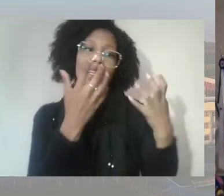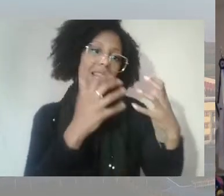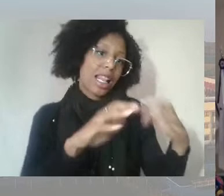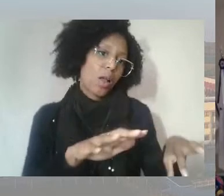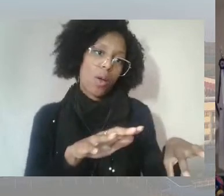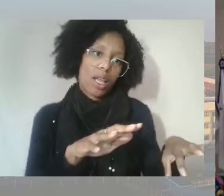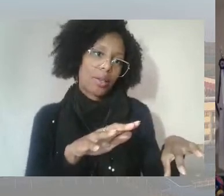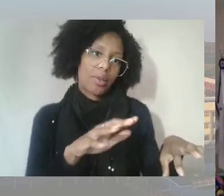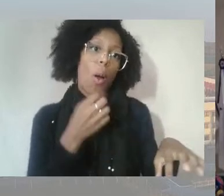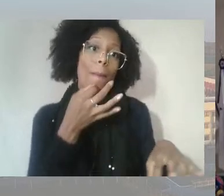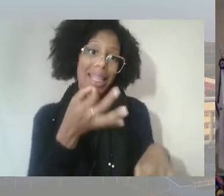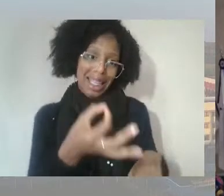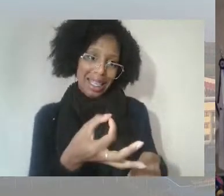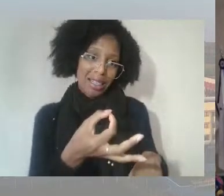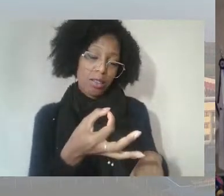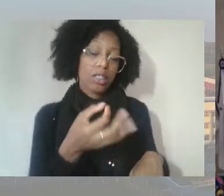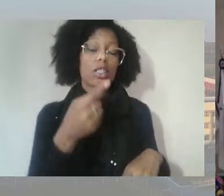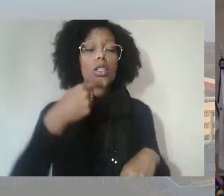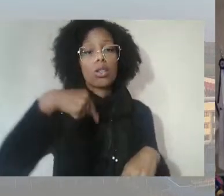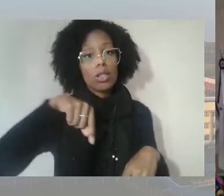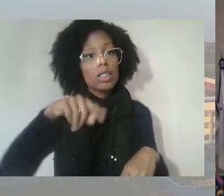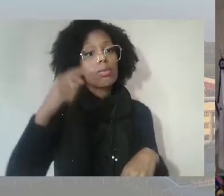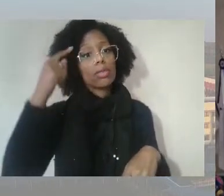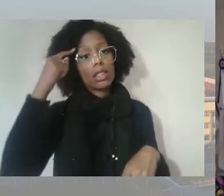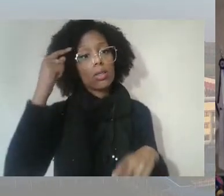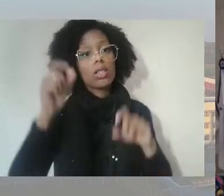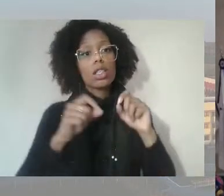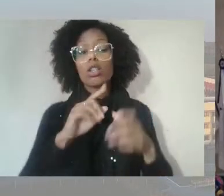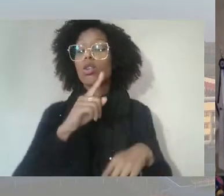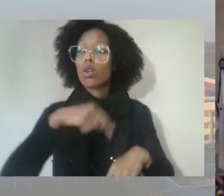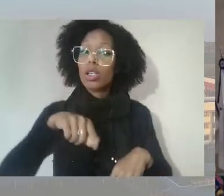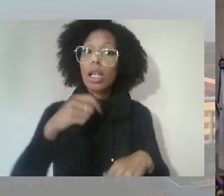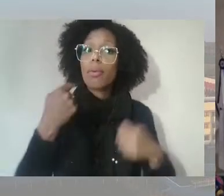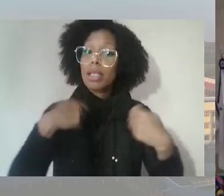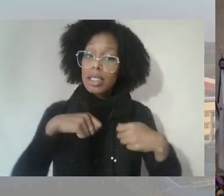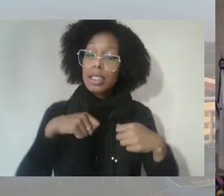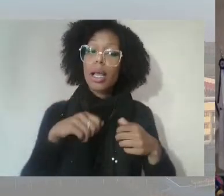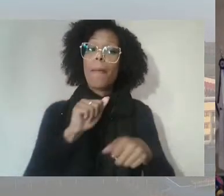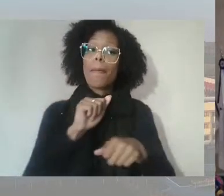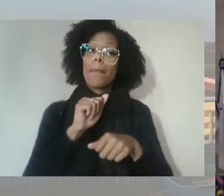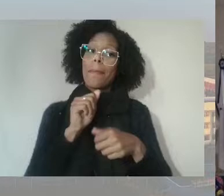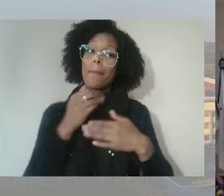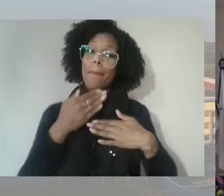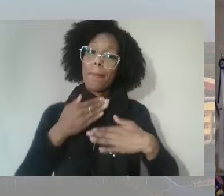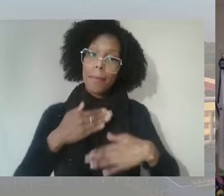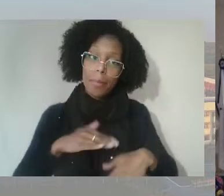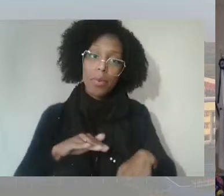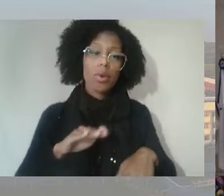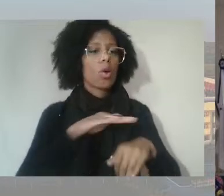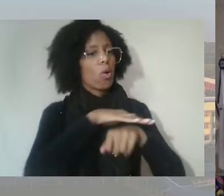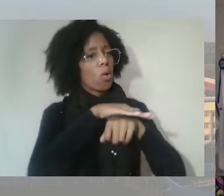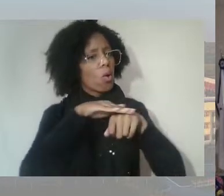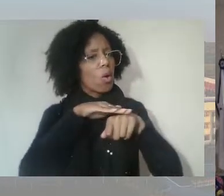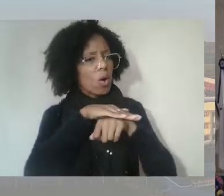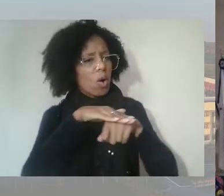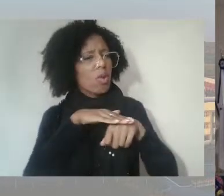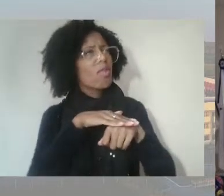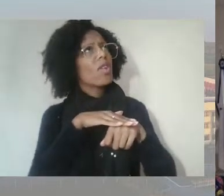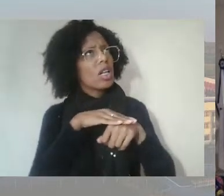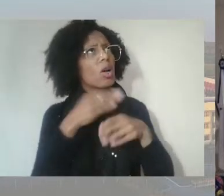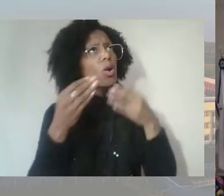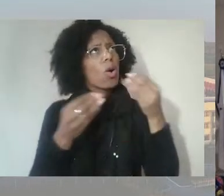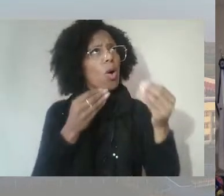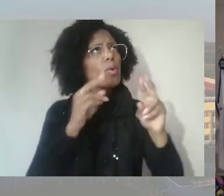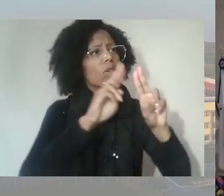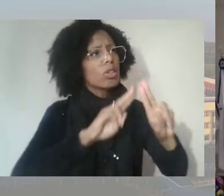gente tem que fazer o que o Zé Guilherme disse. Nós temos que parar para conversar sobre a ação afirmativa de tudo que a gente já fez nessa